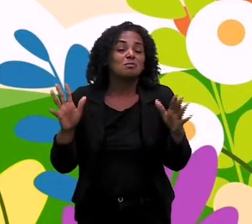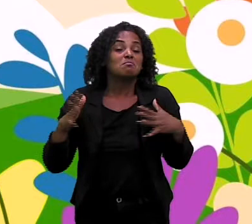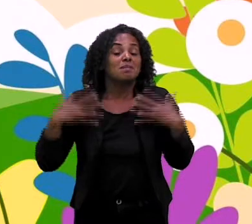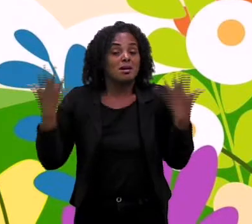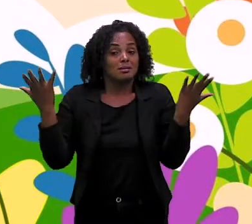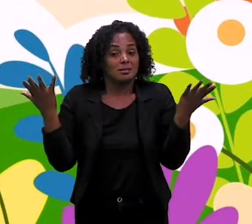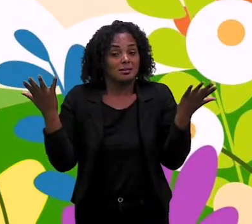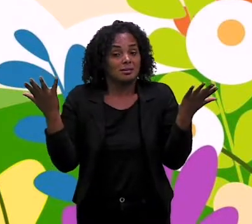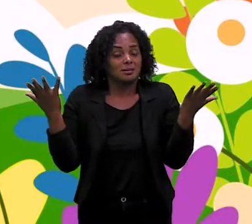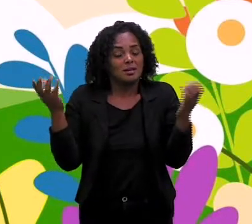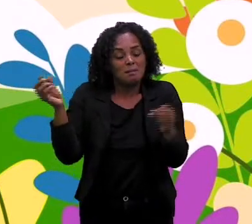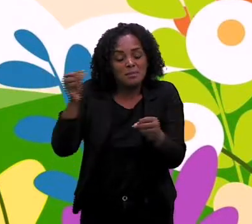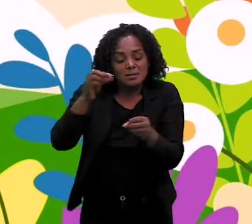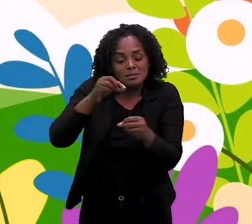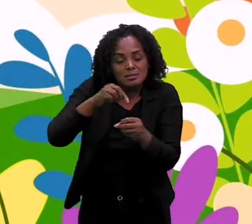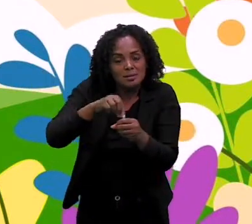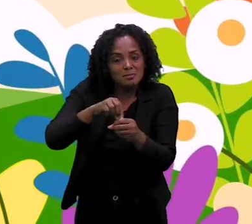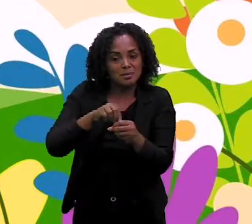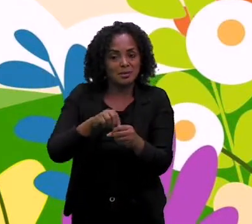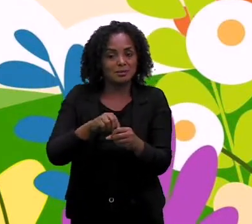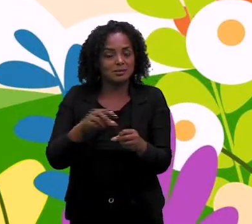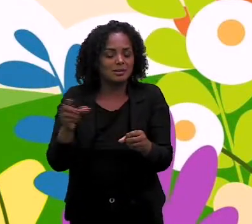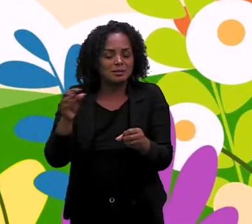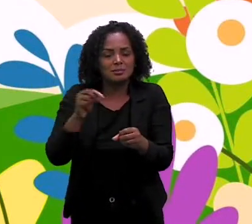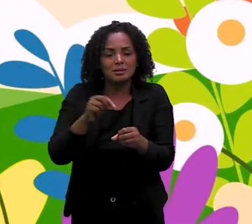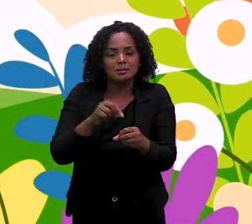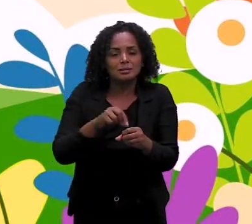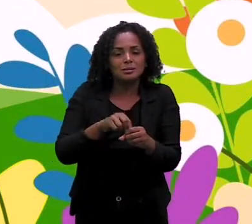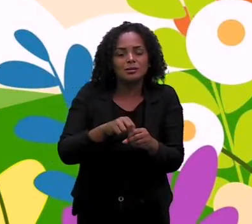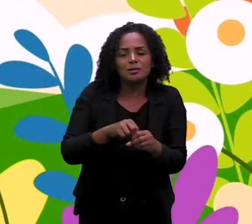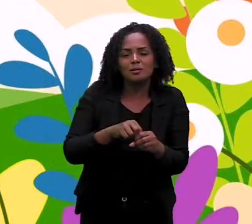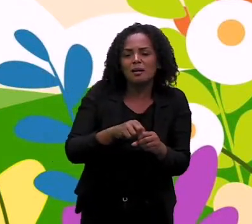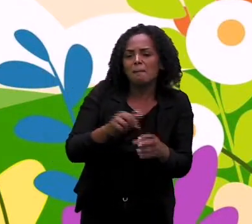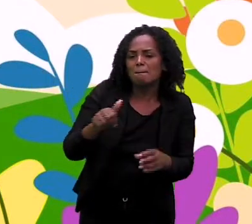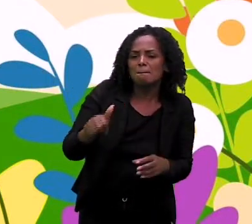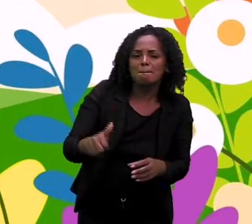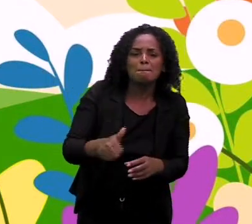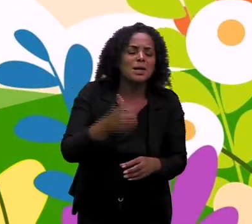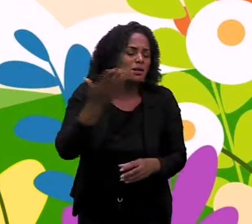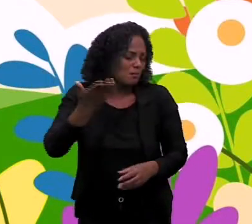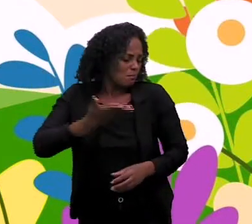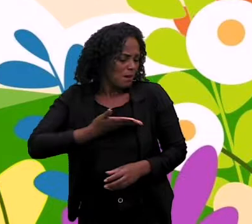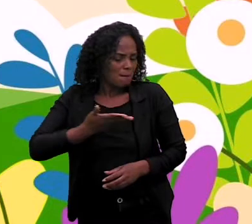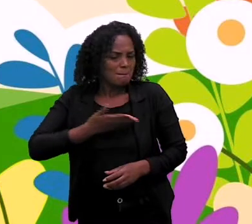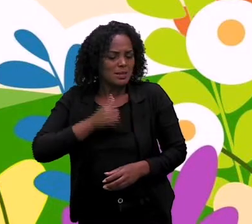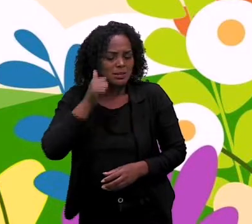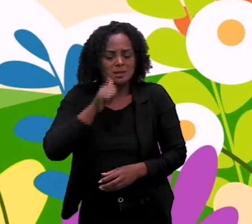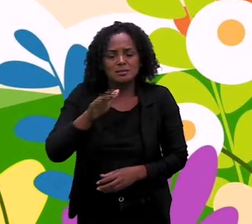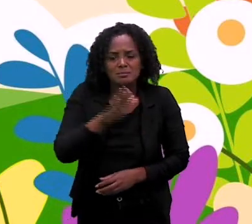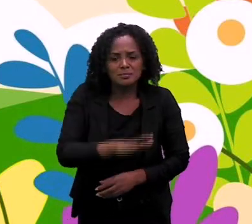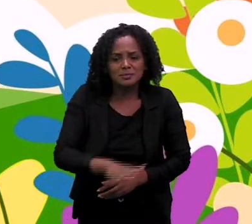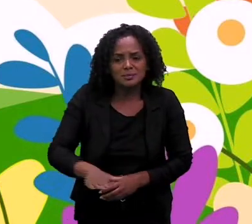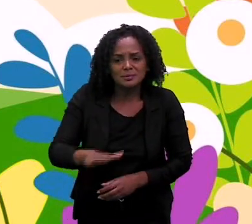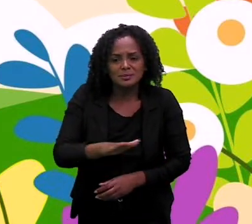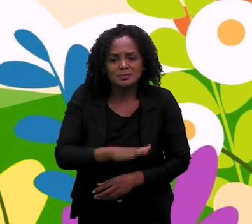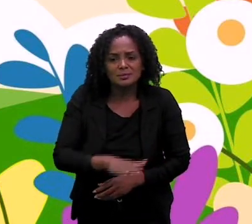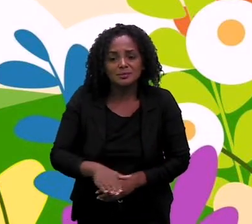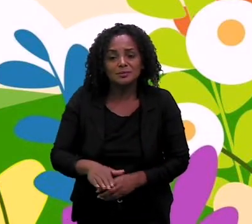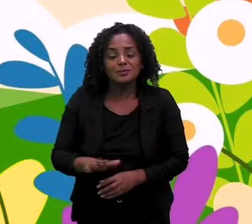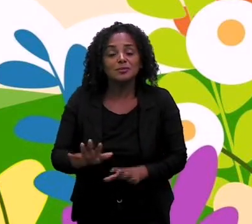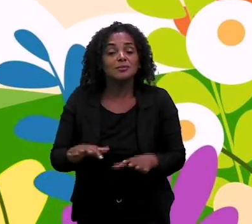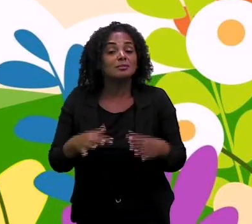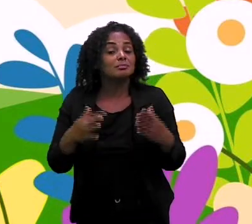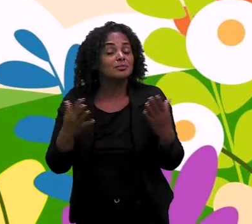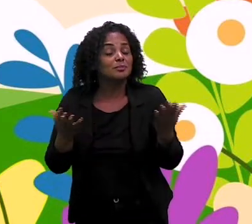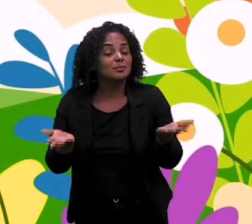para a sementinha. A sementinha ficou sendo a melhor amiga da menina Flora. Foi então